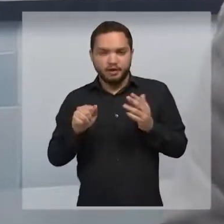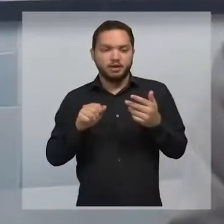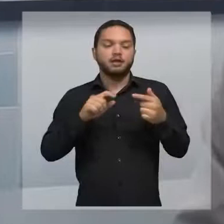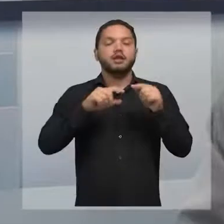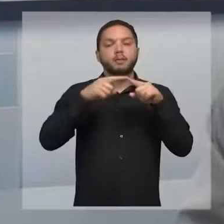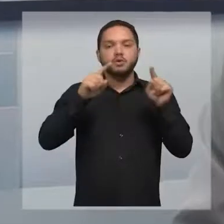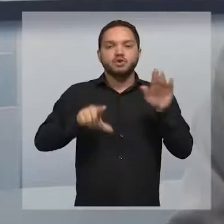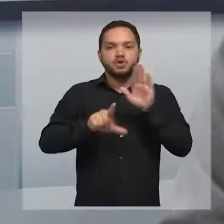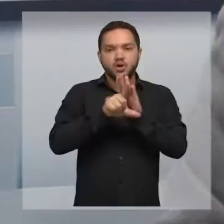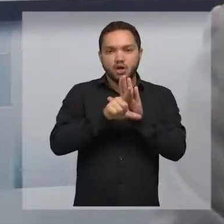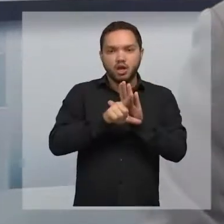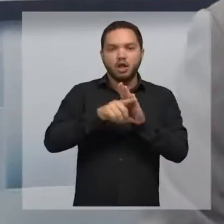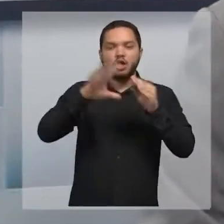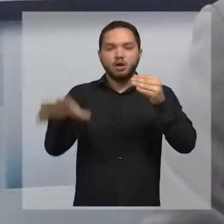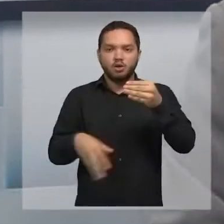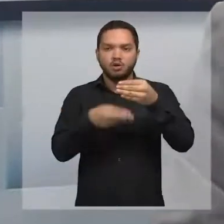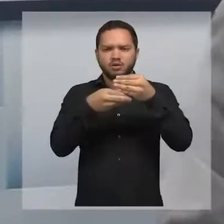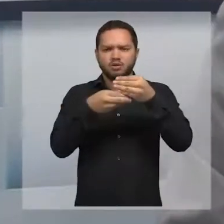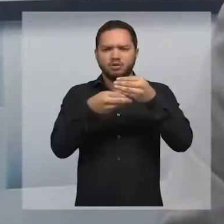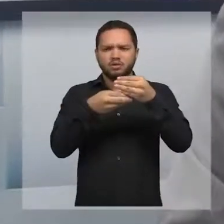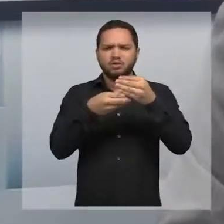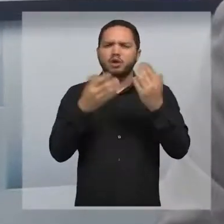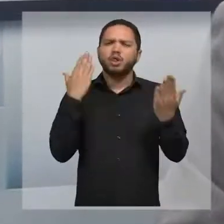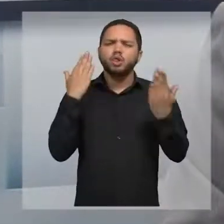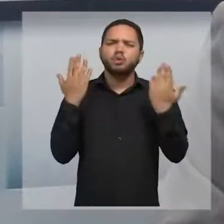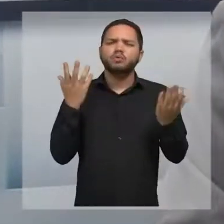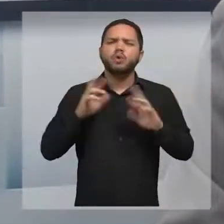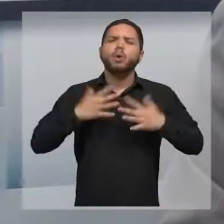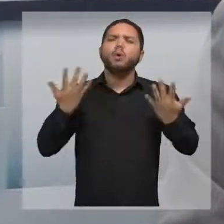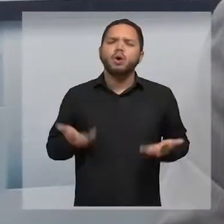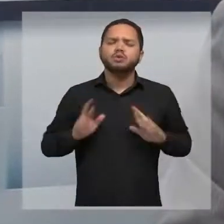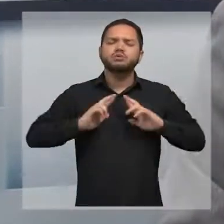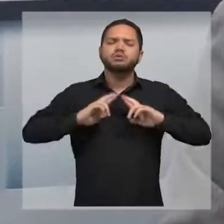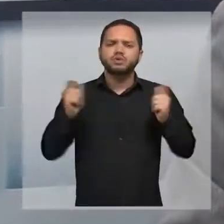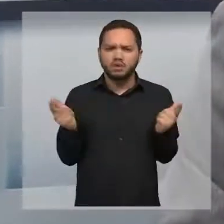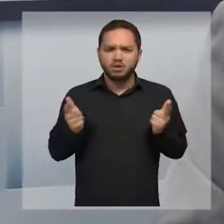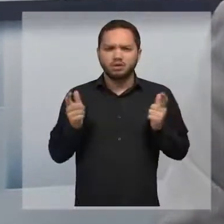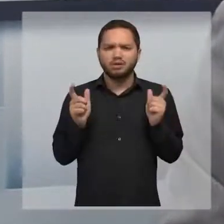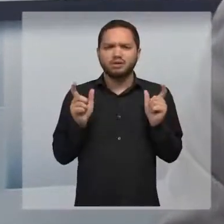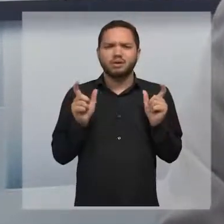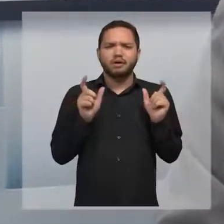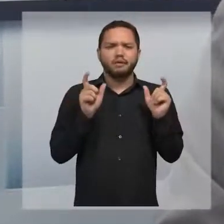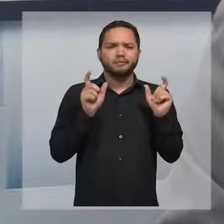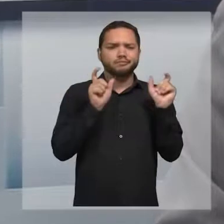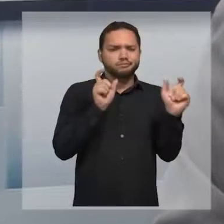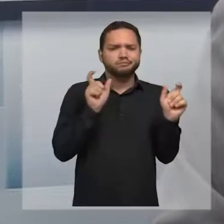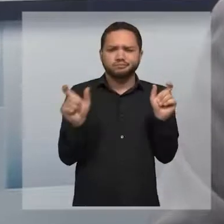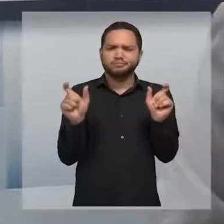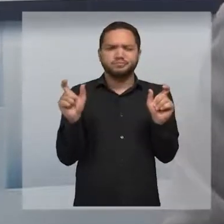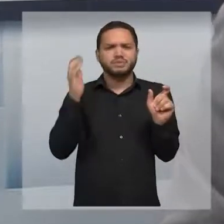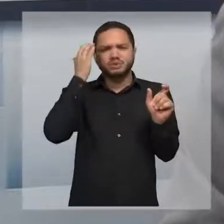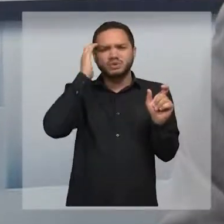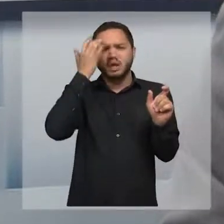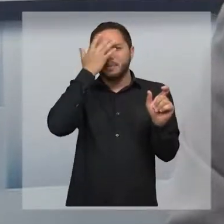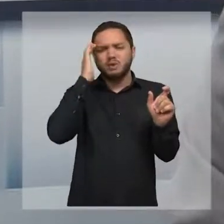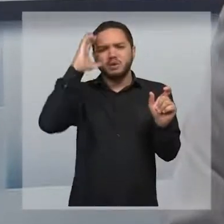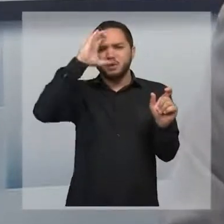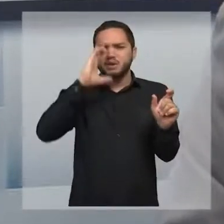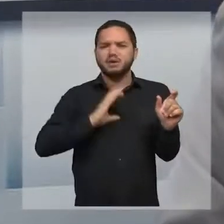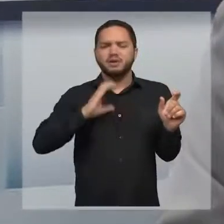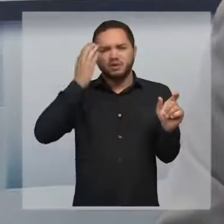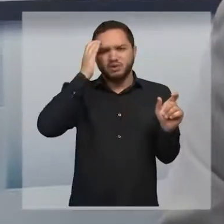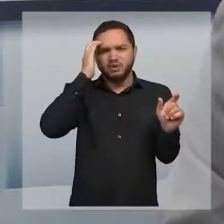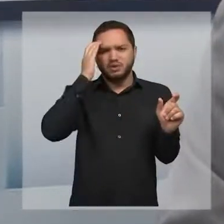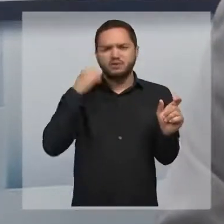projeto de lei complementar. Muita gente tem essa dúvida. São expressões que são difíceis de serem entendidas pelo